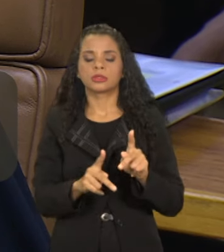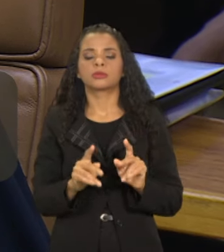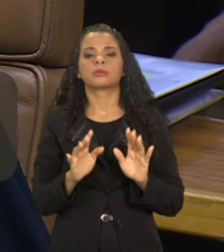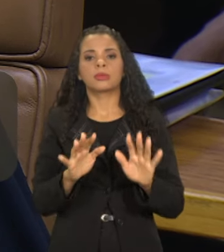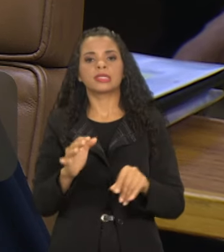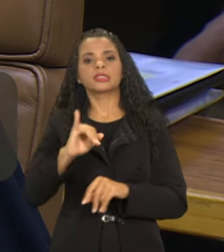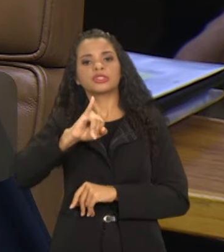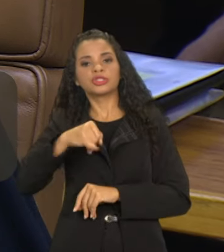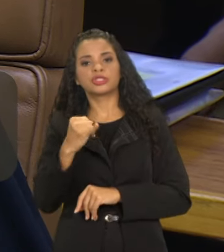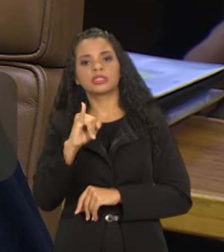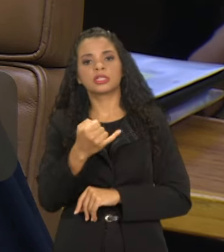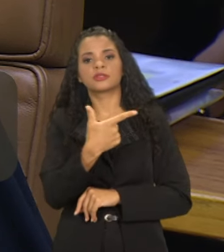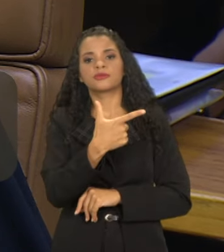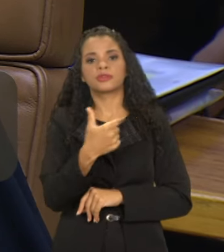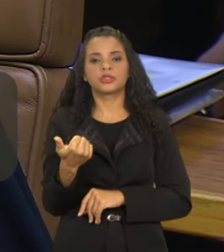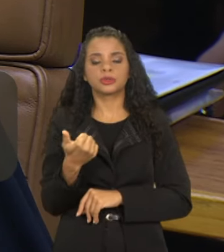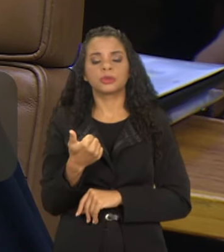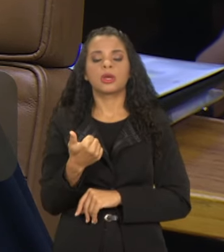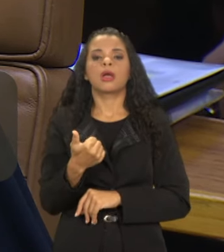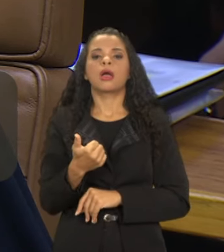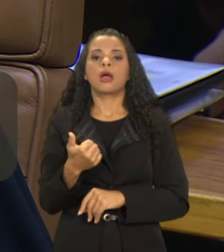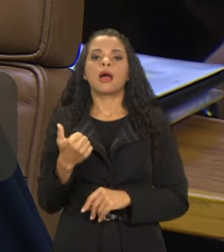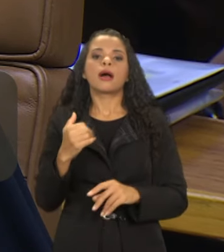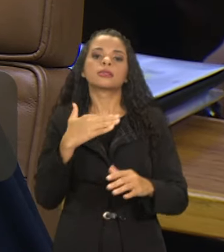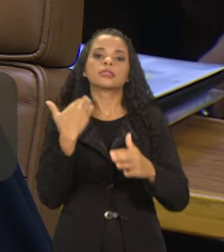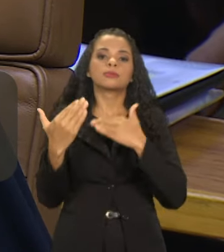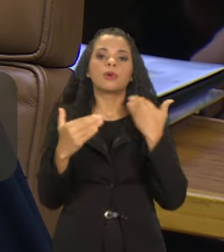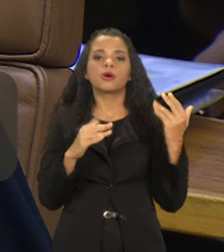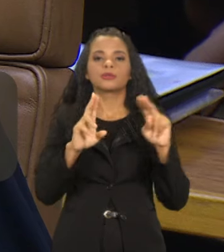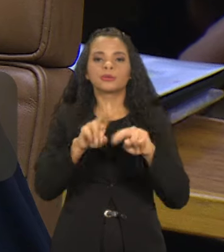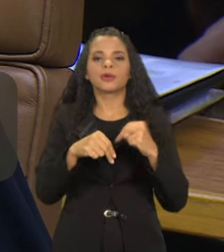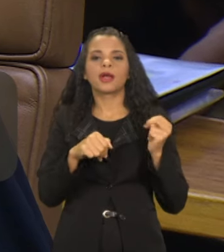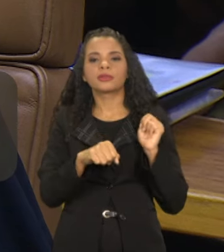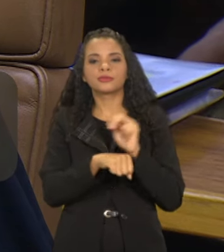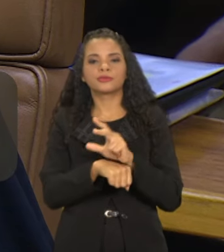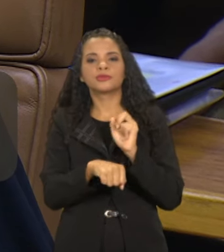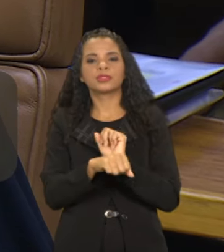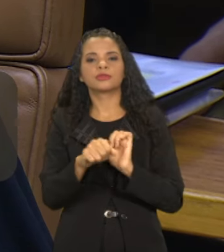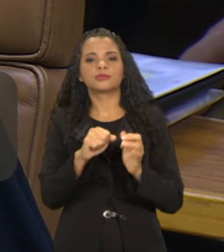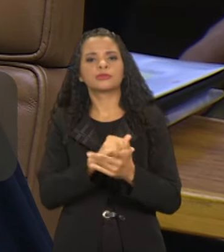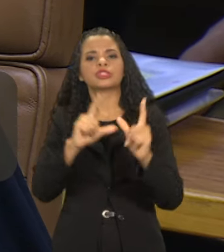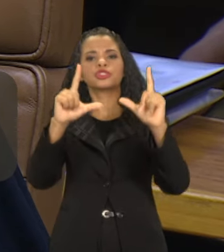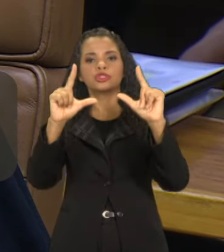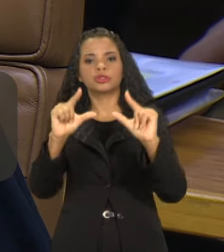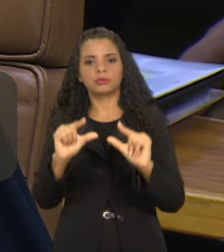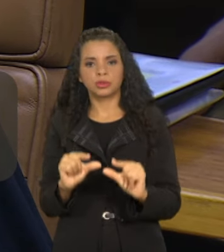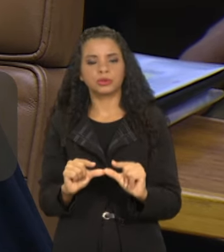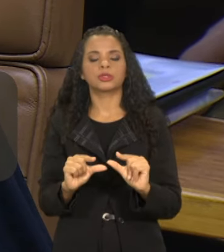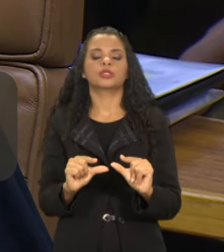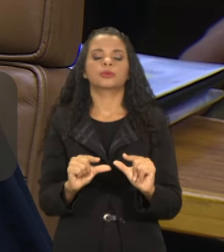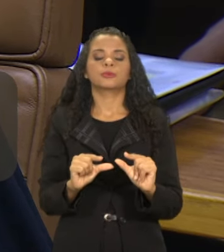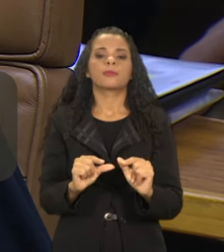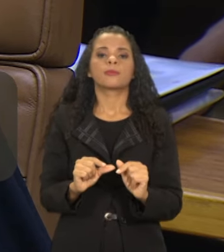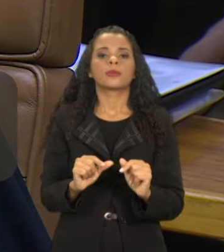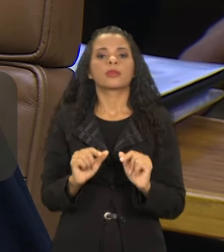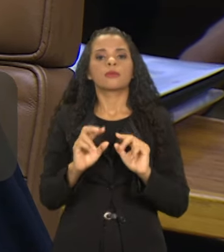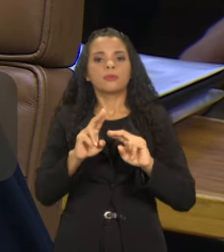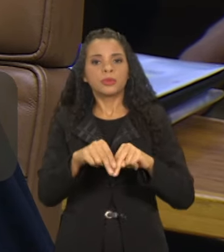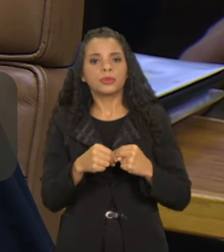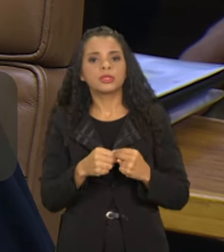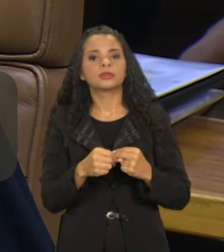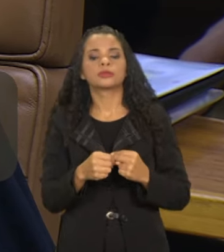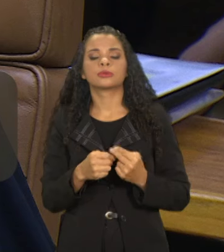por Covid-19 diminuíram em 95% e as hospitalizações caíram quase 91%. Globalmente, as mortes